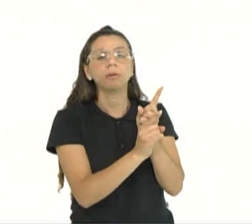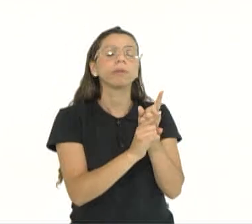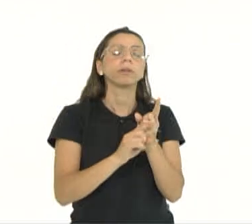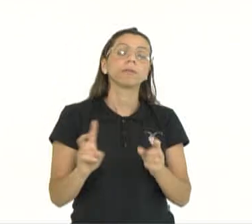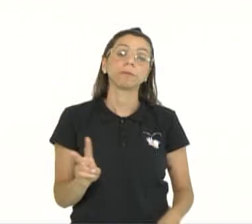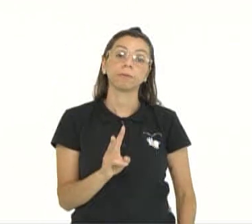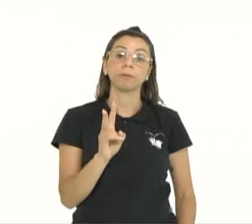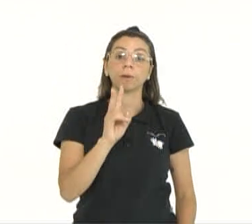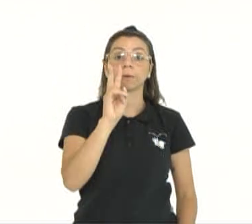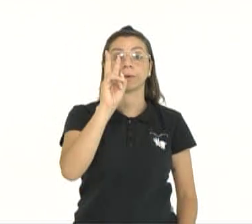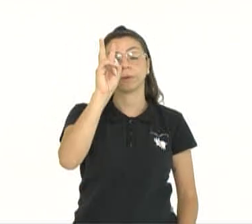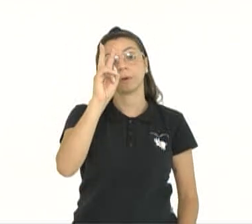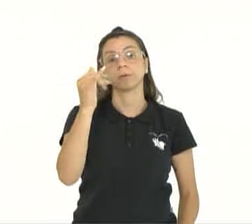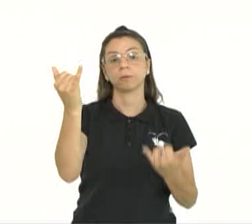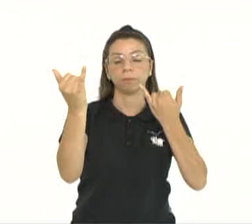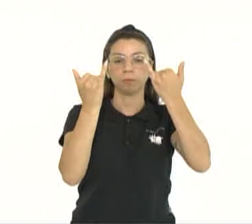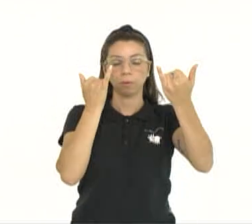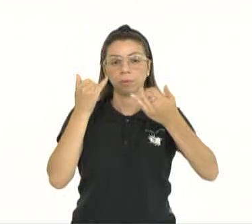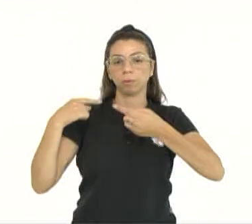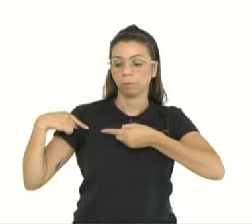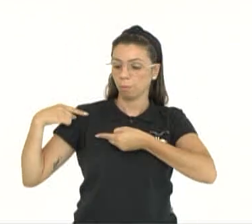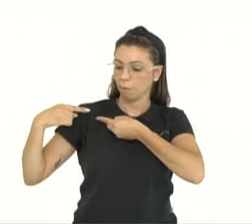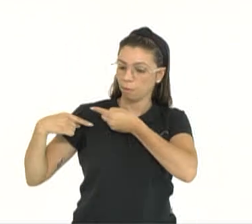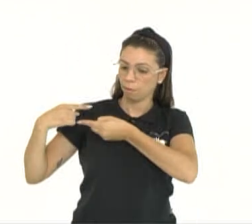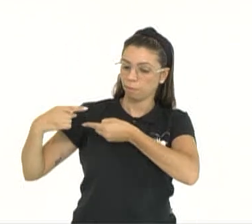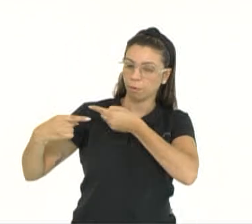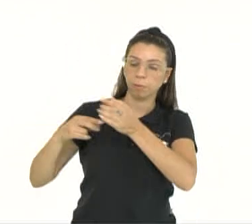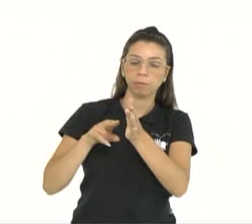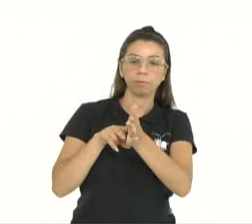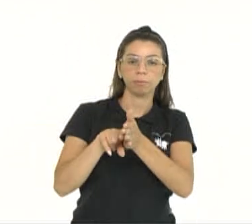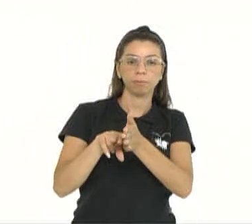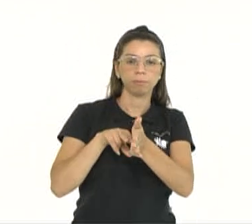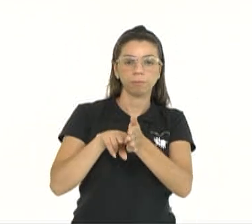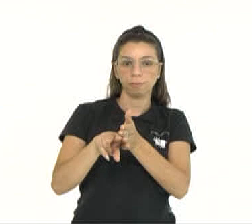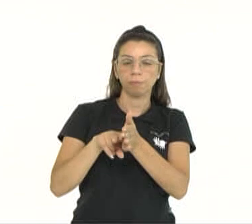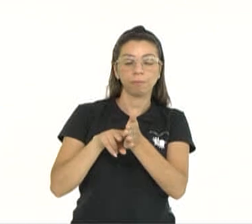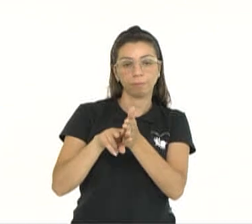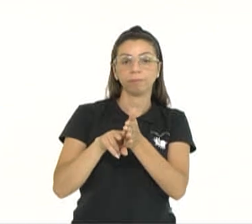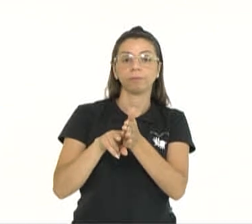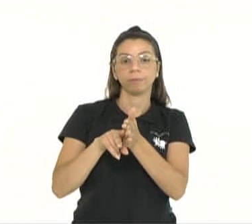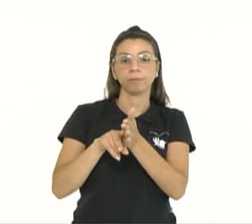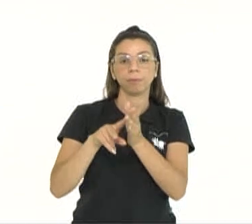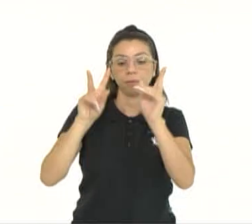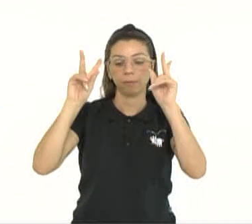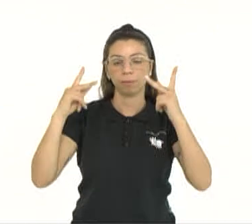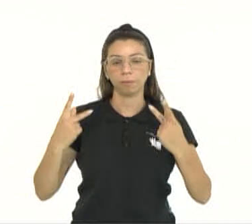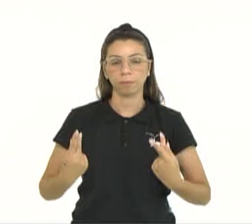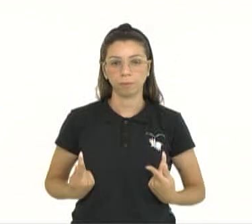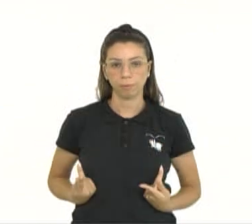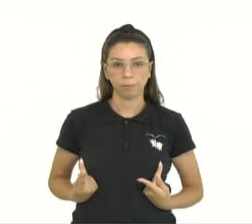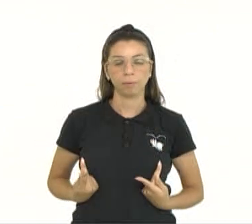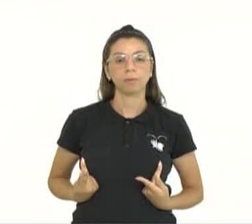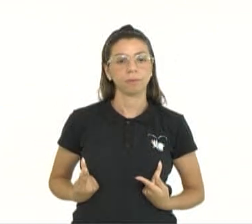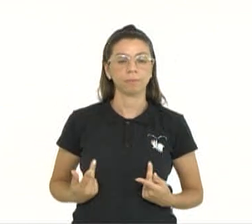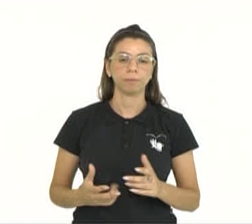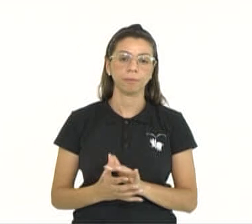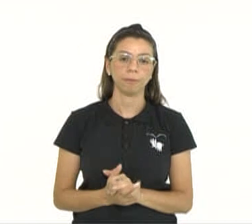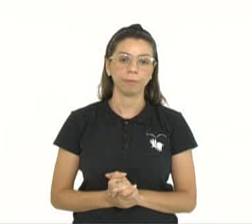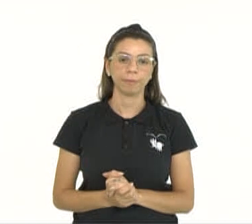valiosas informações sobre a evolução biológica da nossa espécie, a espécie